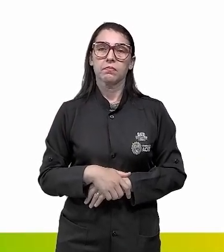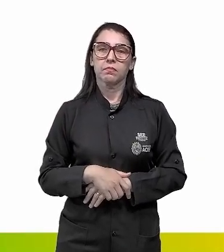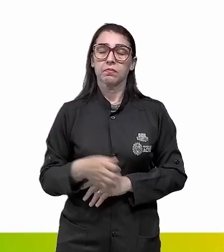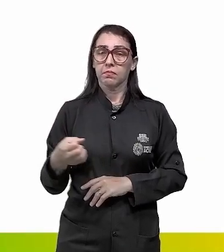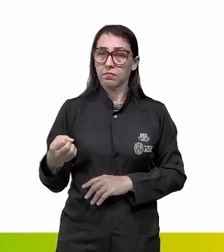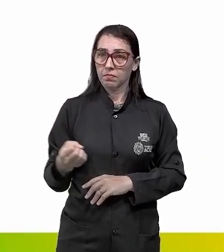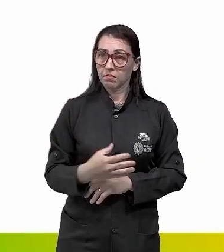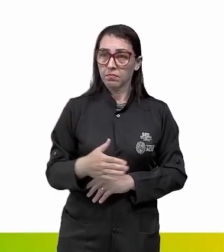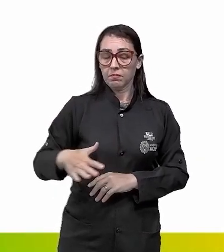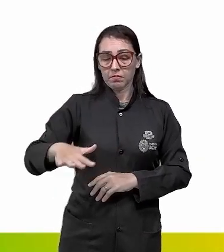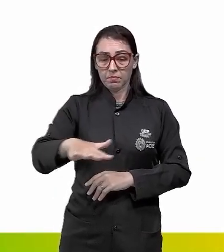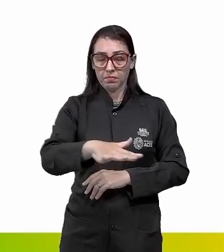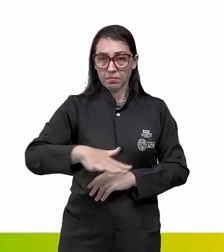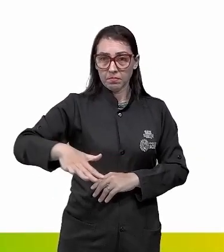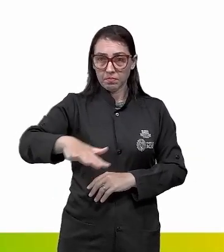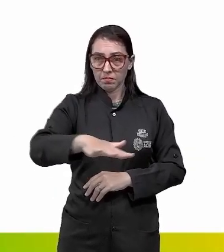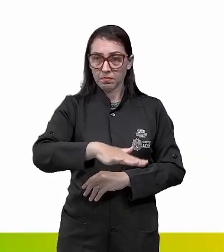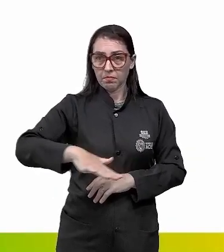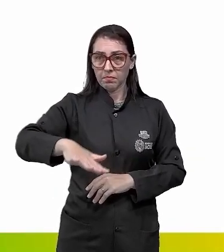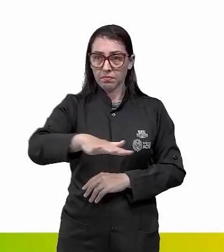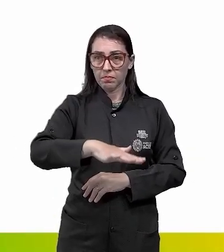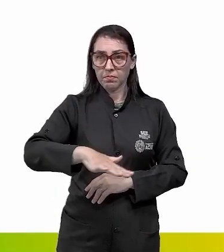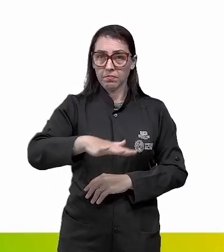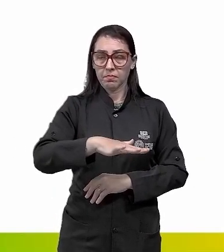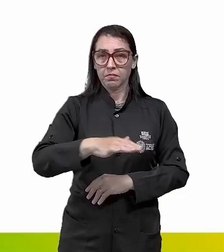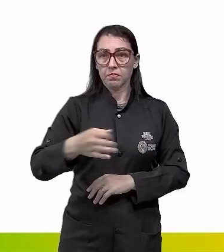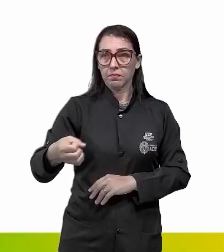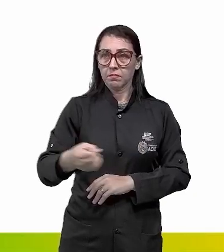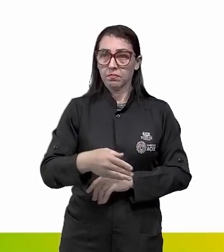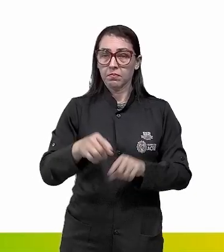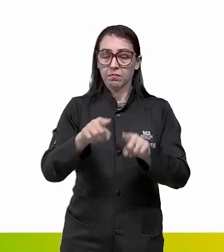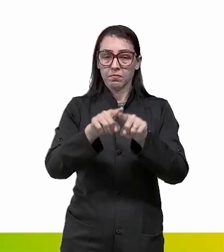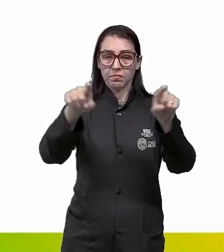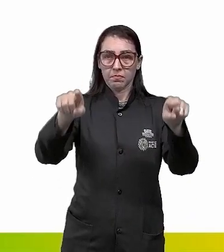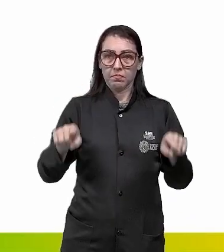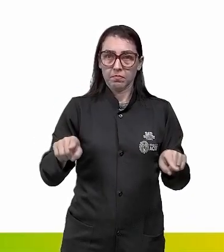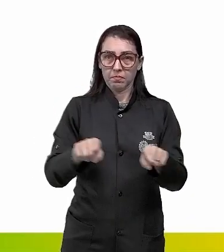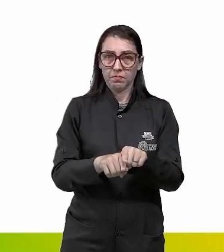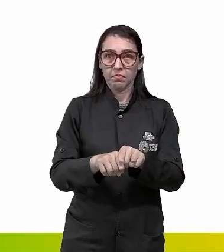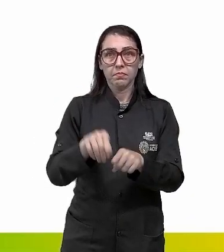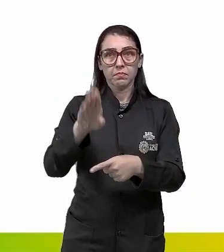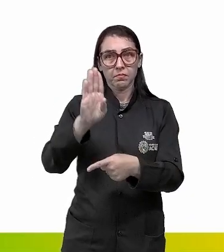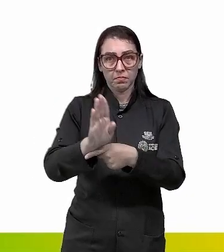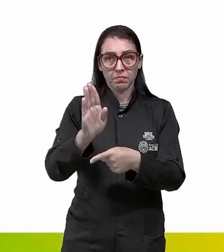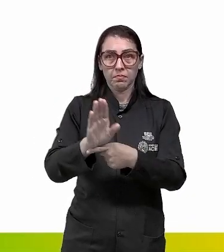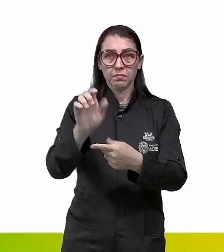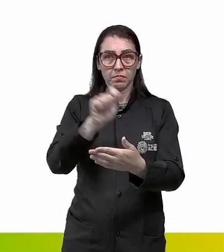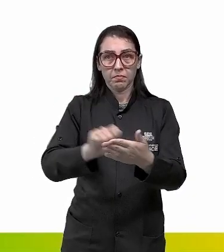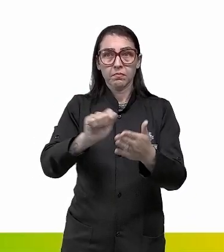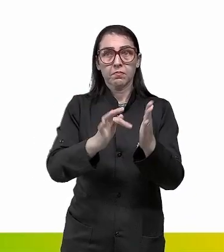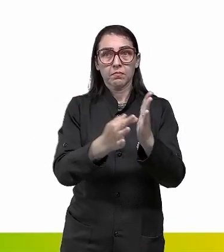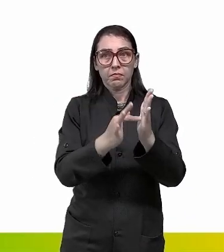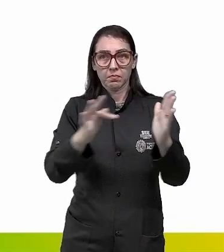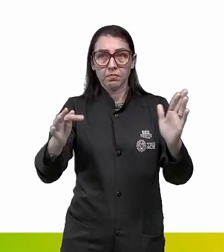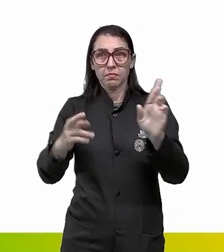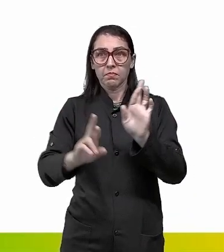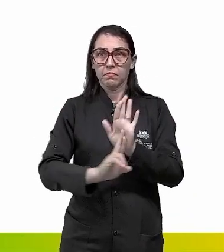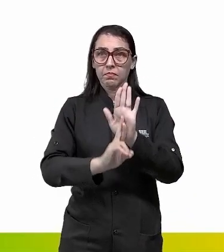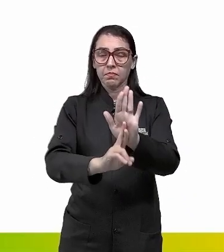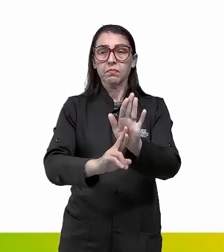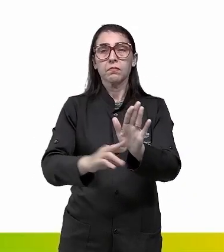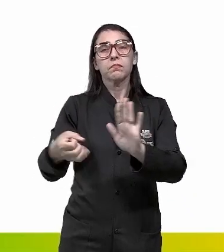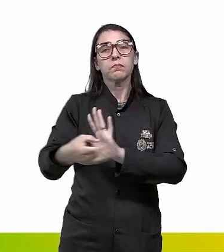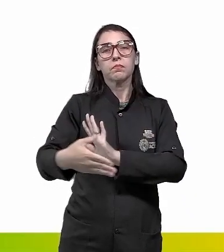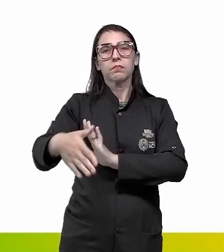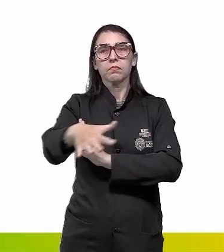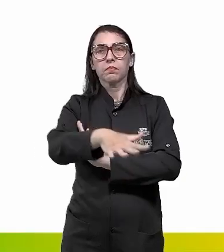nova região demarcada pelo novo quadrado. No item B, eu quero que você escreva a função que